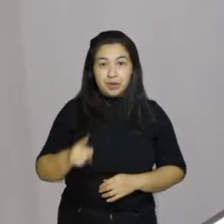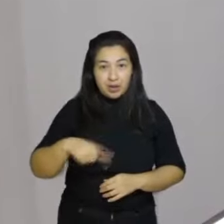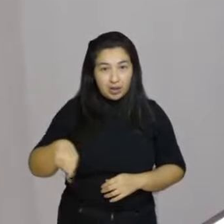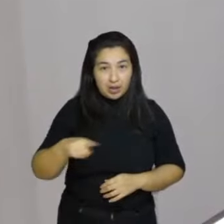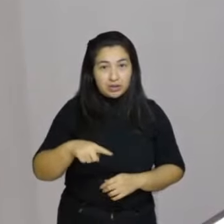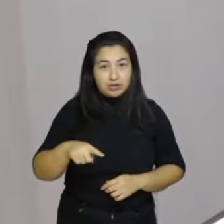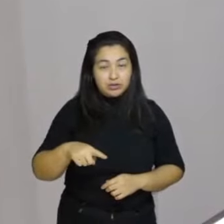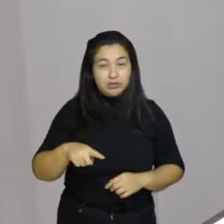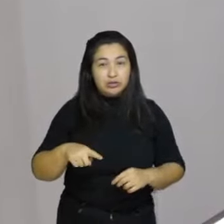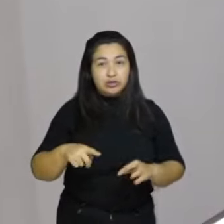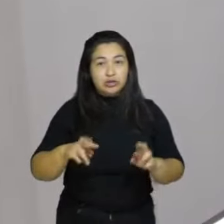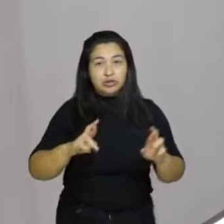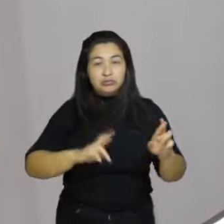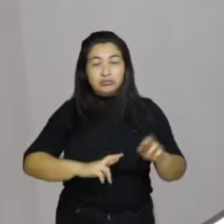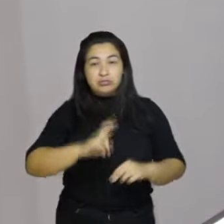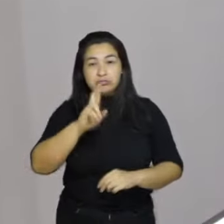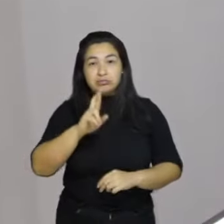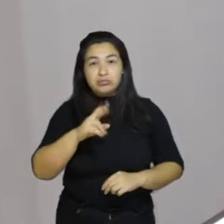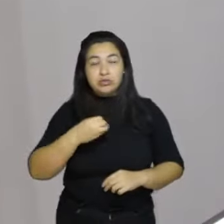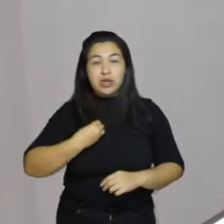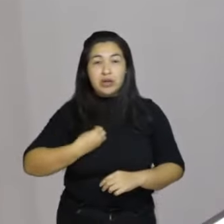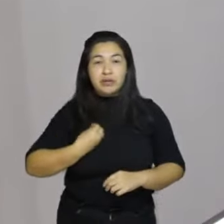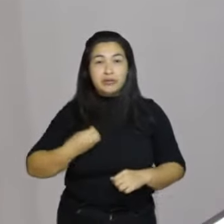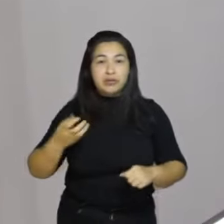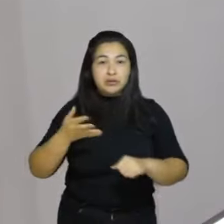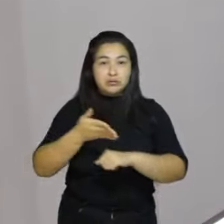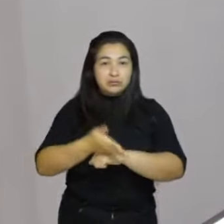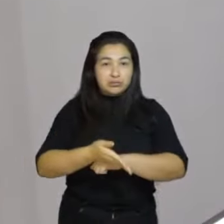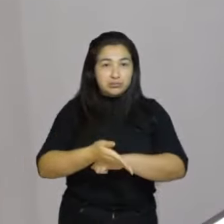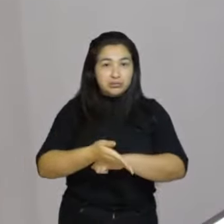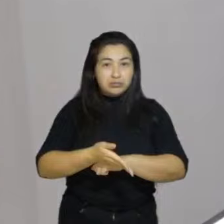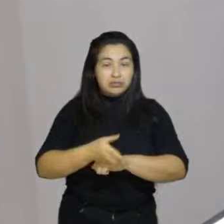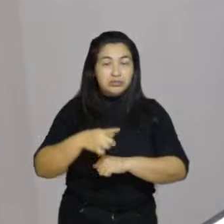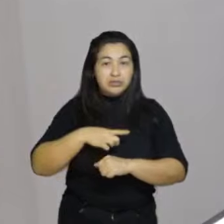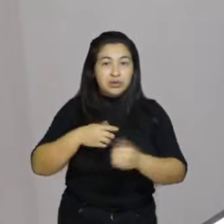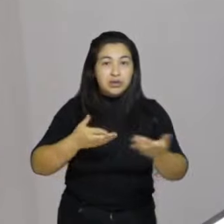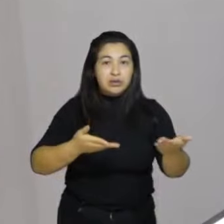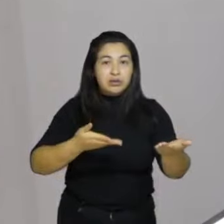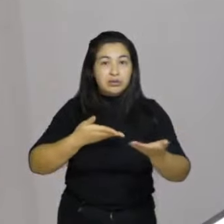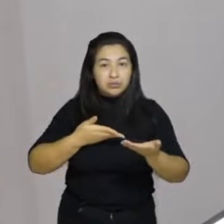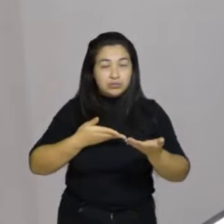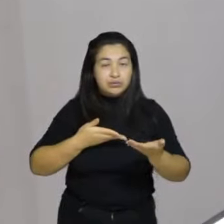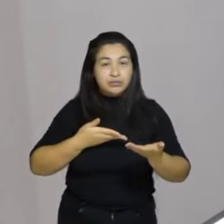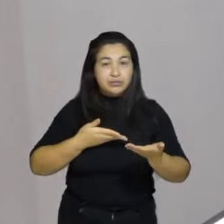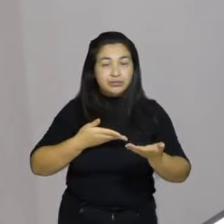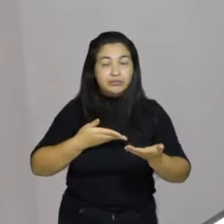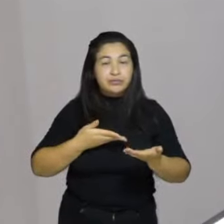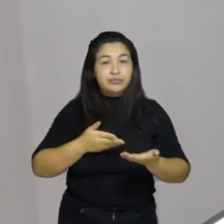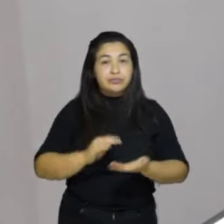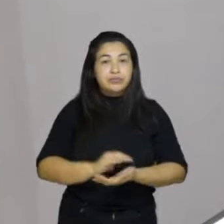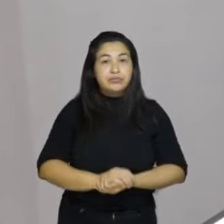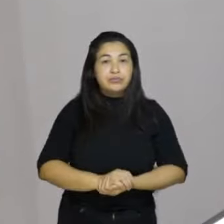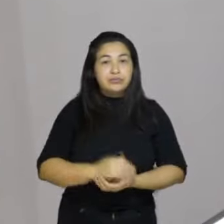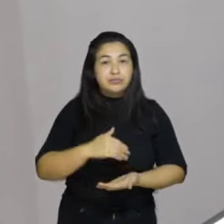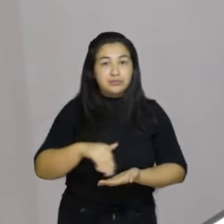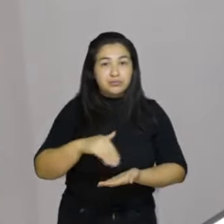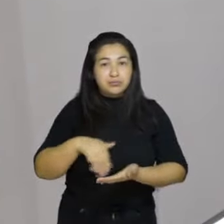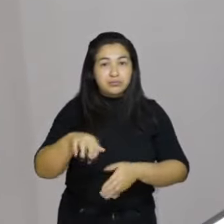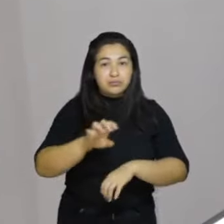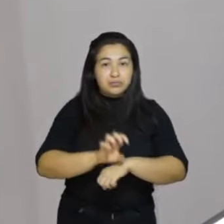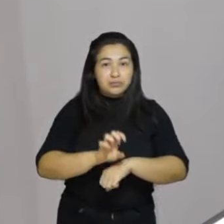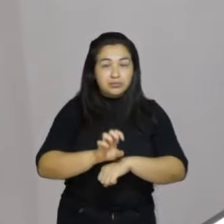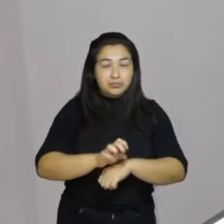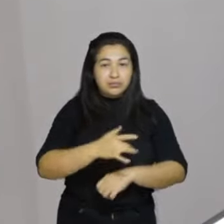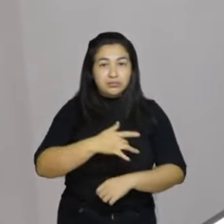estavam presente eh na reunião da bancada onde tivemos o convite a presença da nossa secretária de Estado da